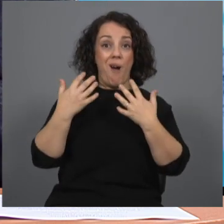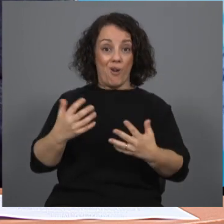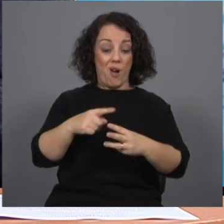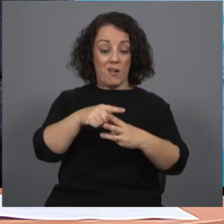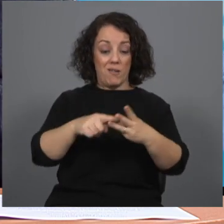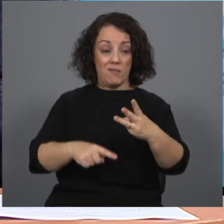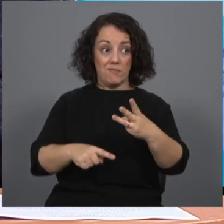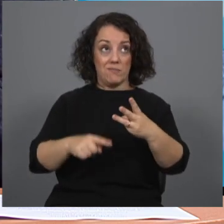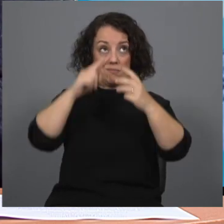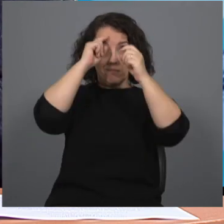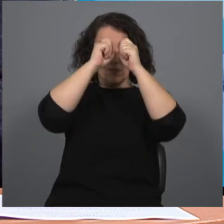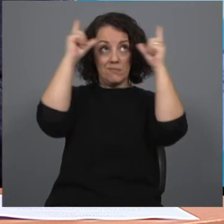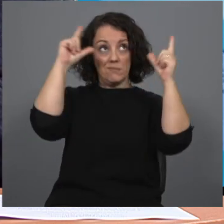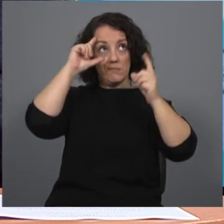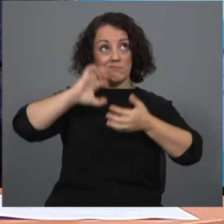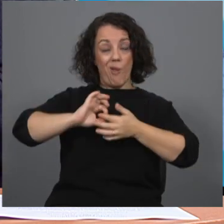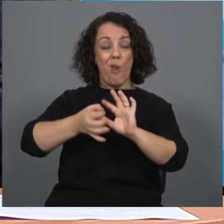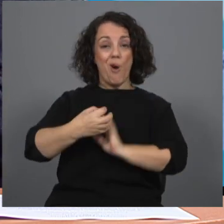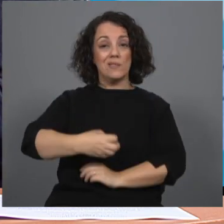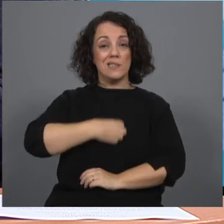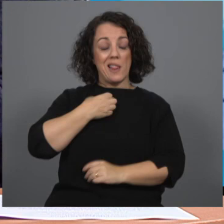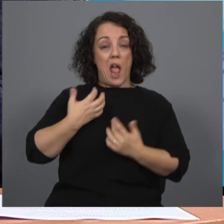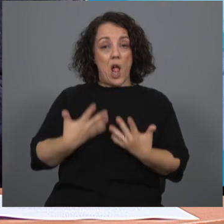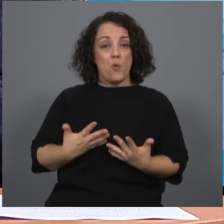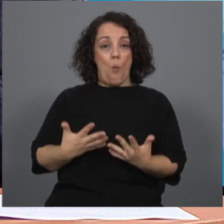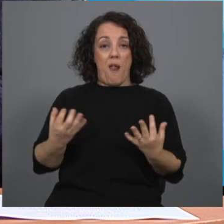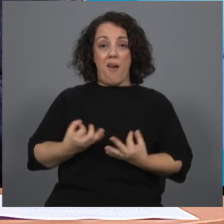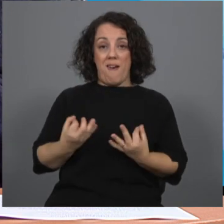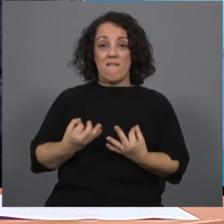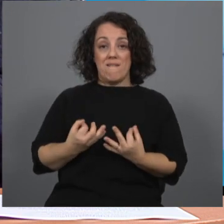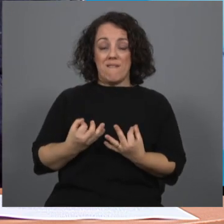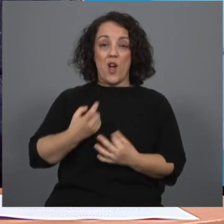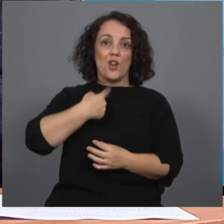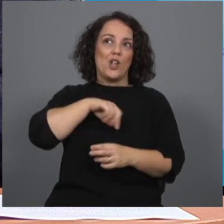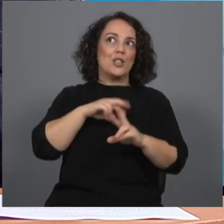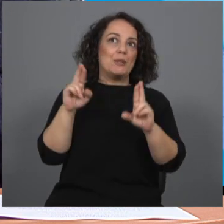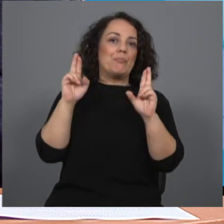uma atualidade que nós esperávamos não ser